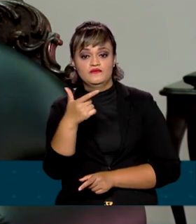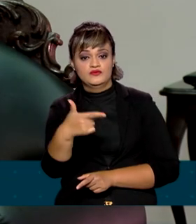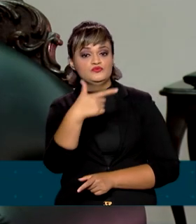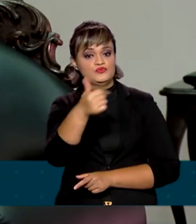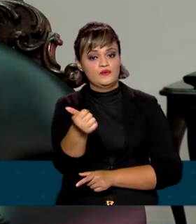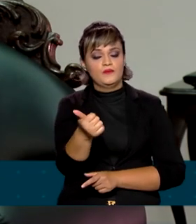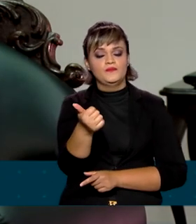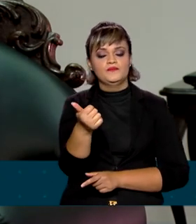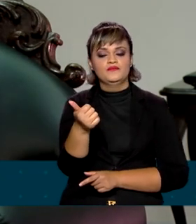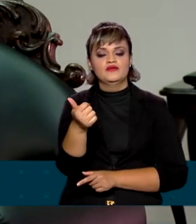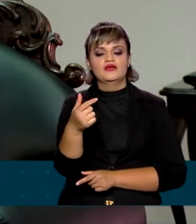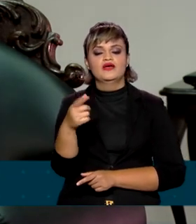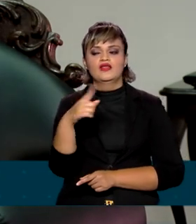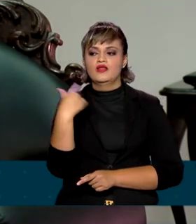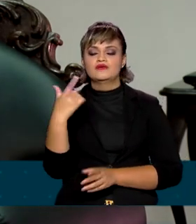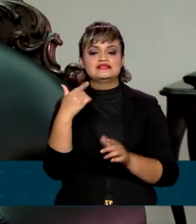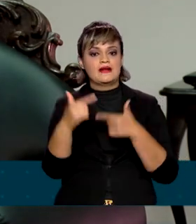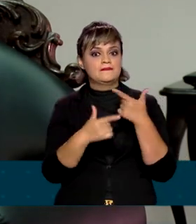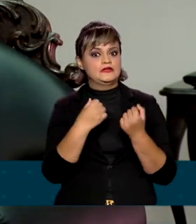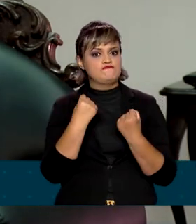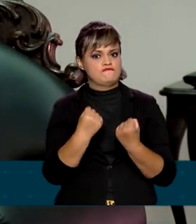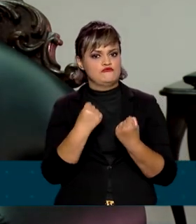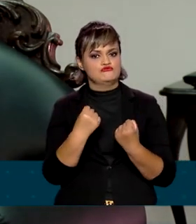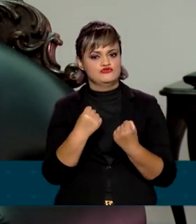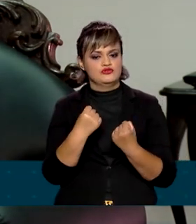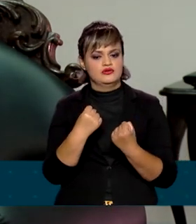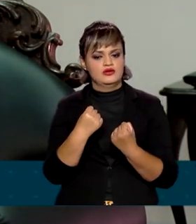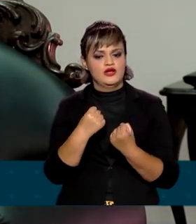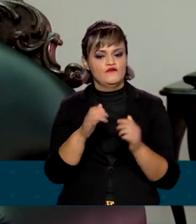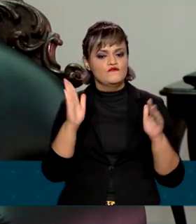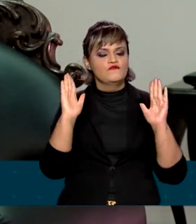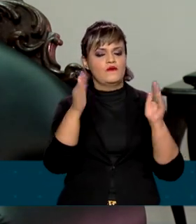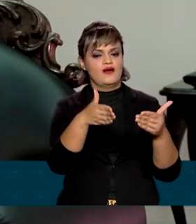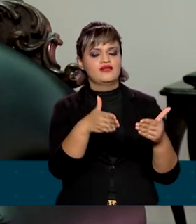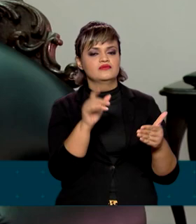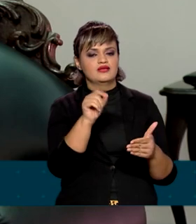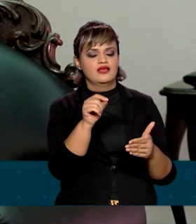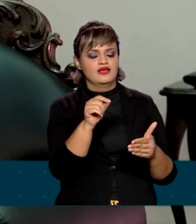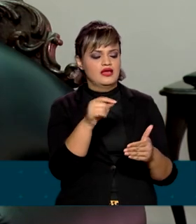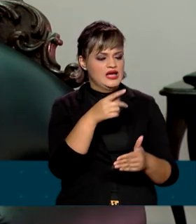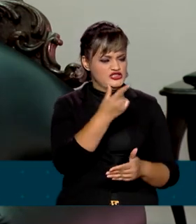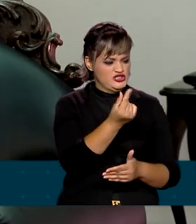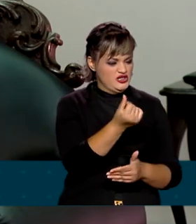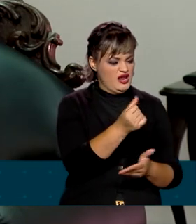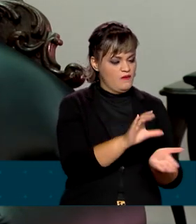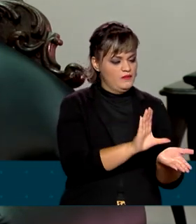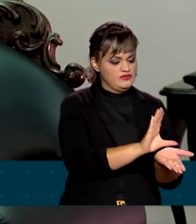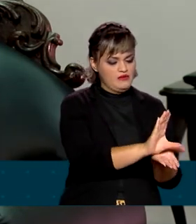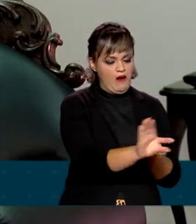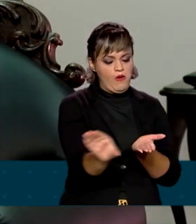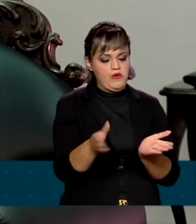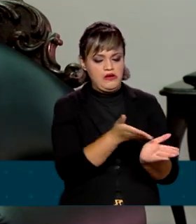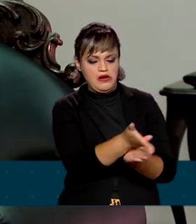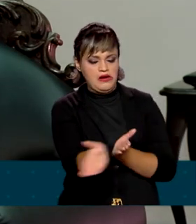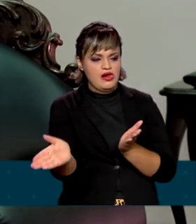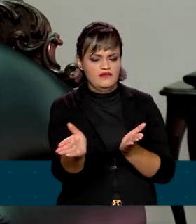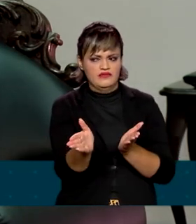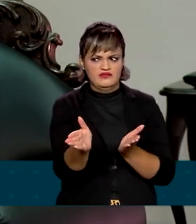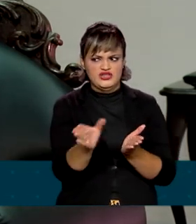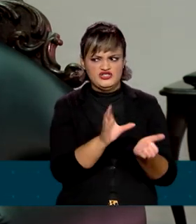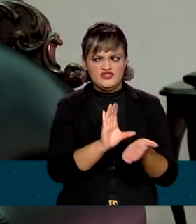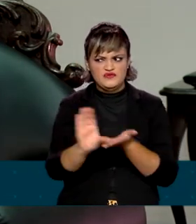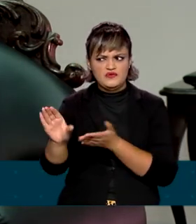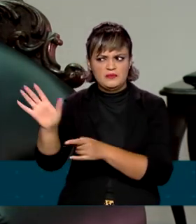nós fizemos um trabalho muito forte voltado para o desvio dos recursos que o governo federal mandou para os Estados